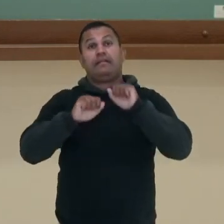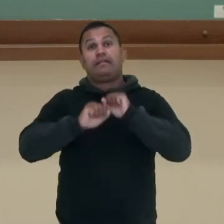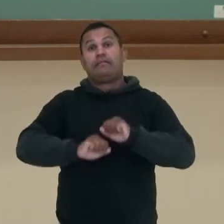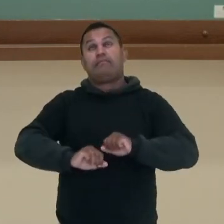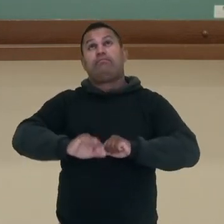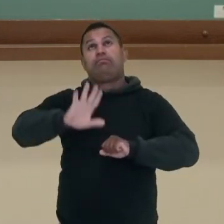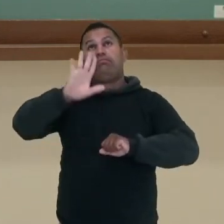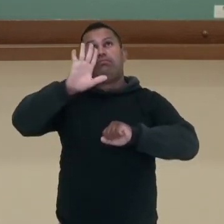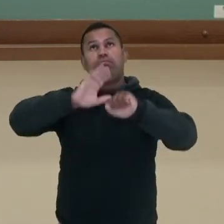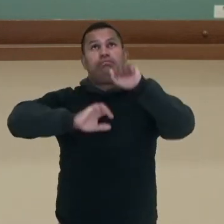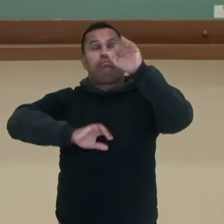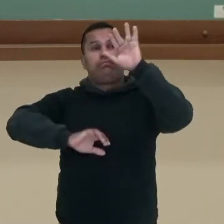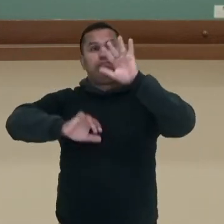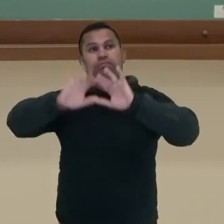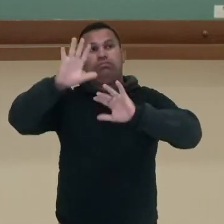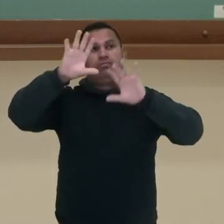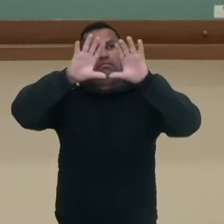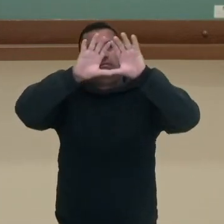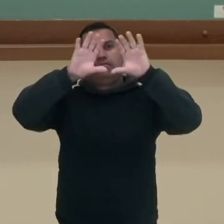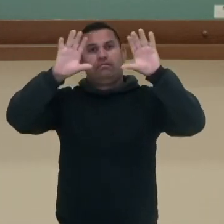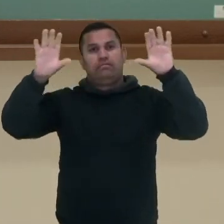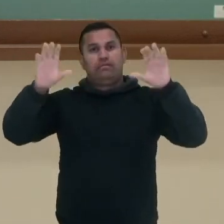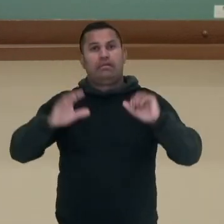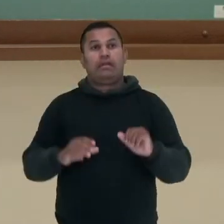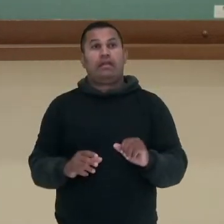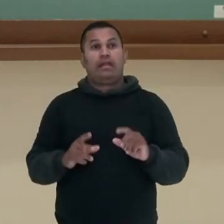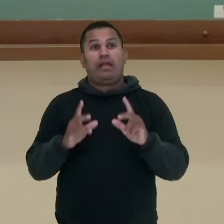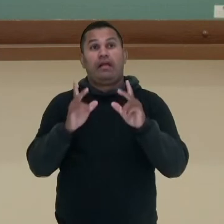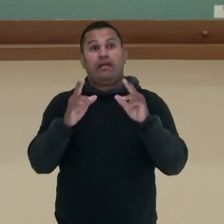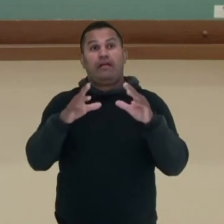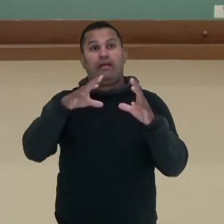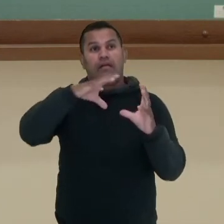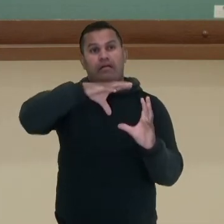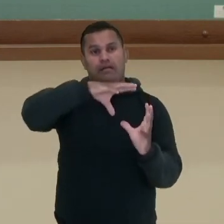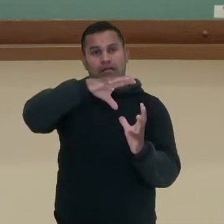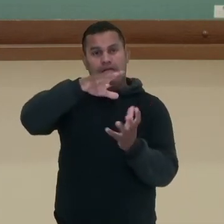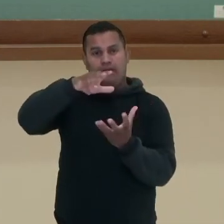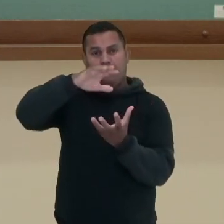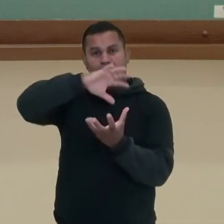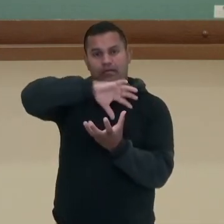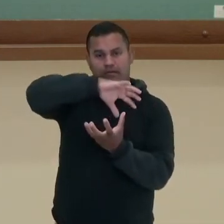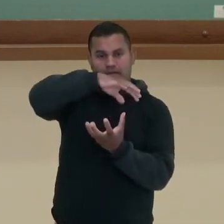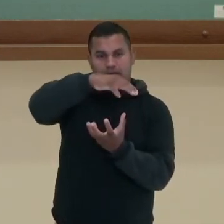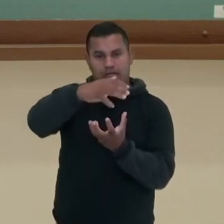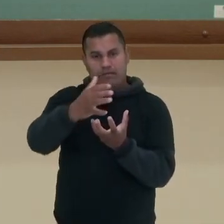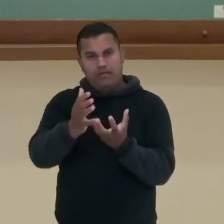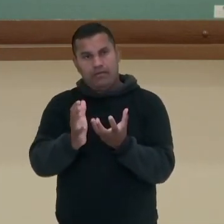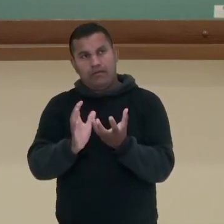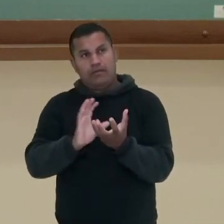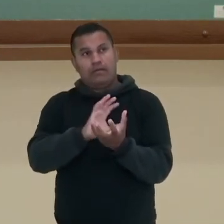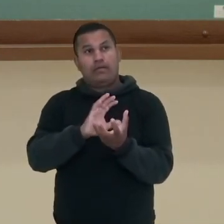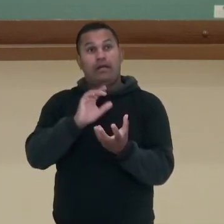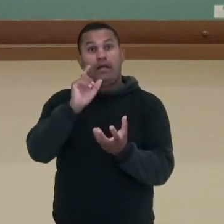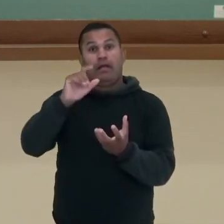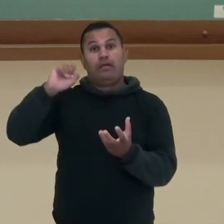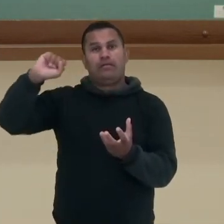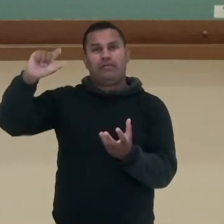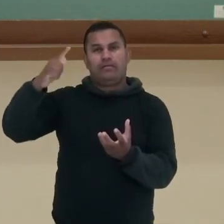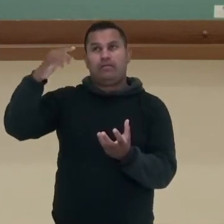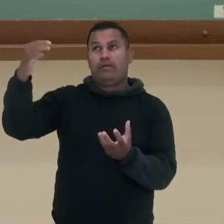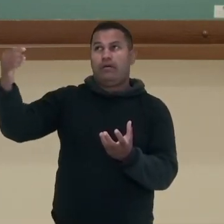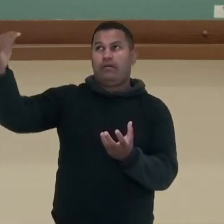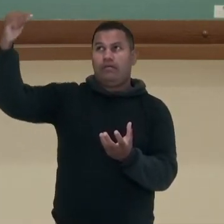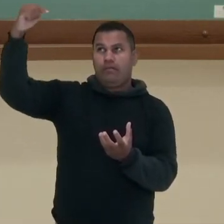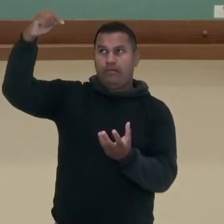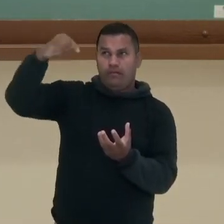E o gás carbônico, ele forma como se fosse um cobertor, né? Ele não deixa que o calor do sol ultrapasse. Então, vem o